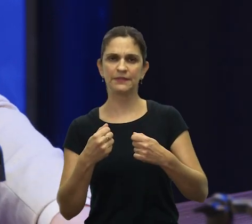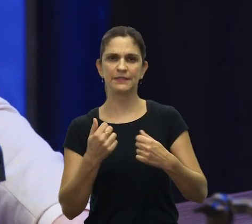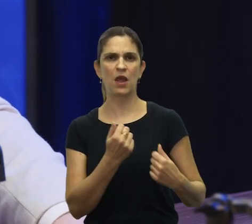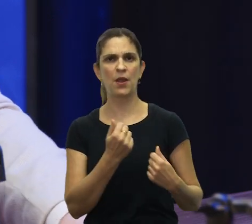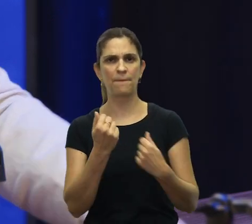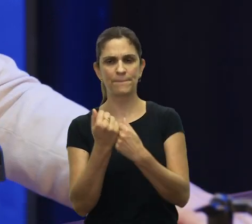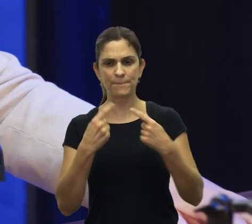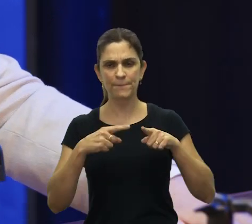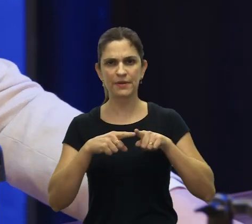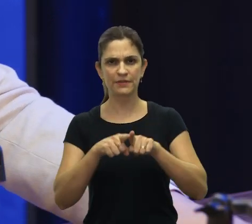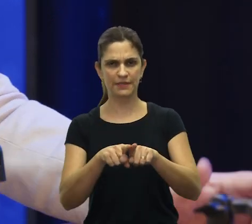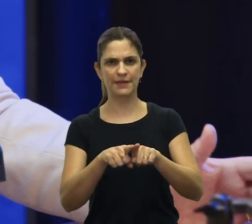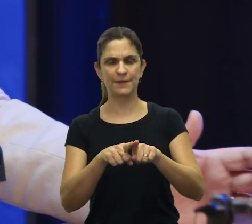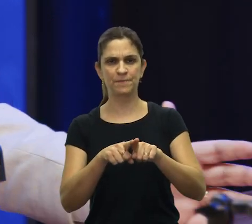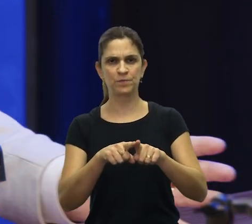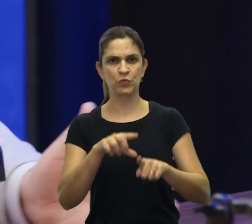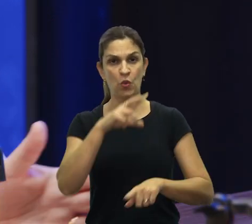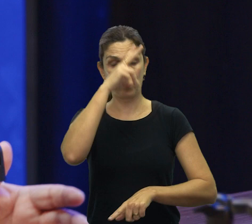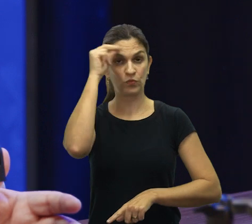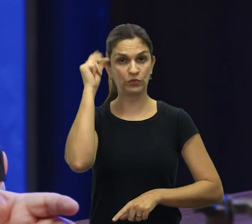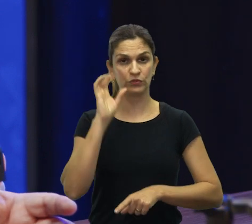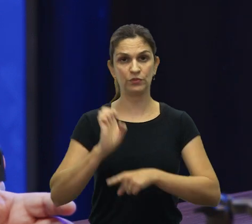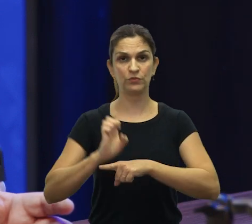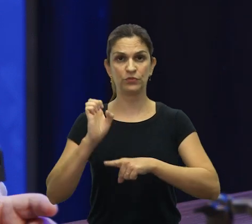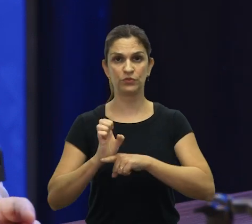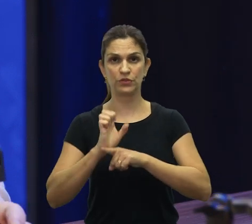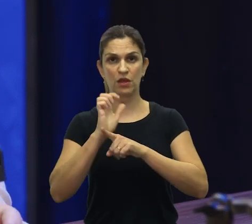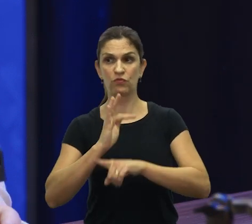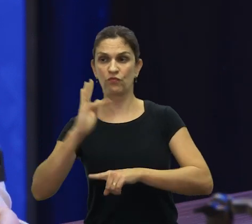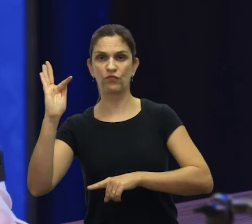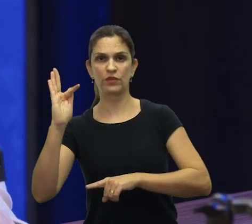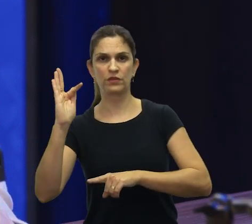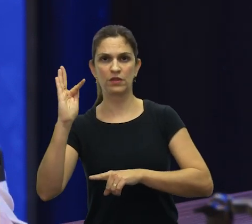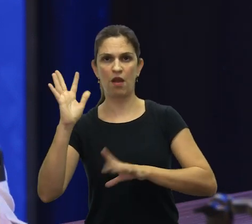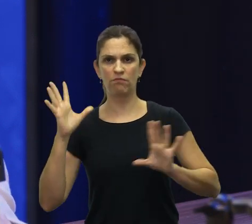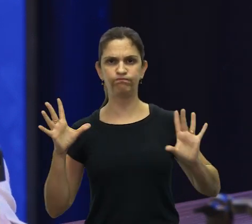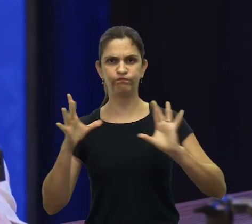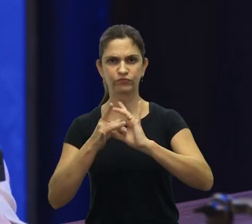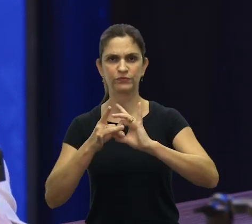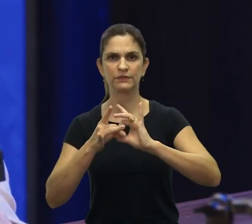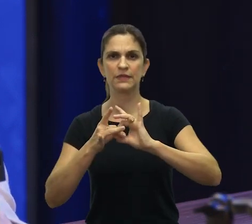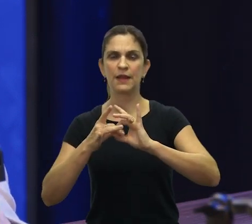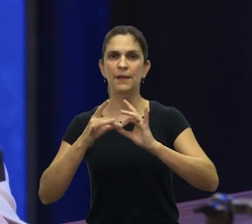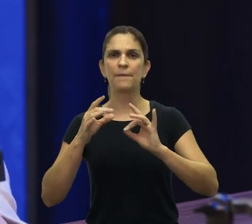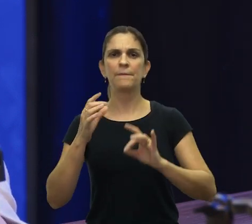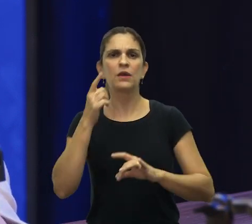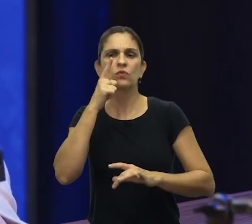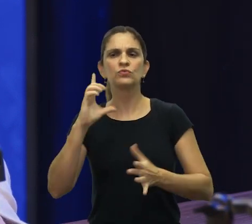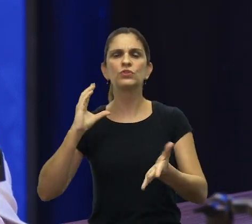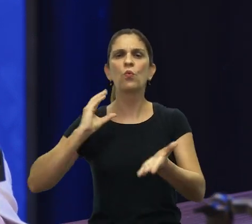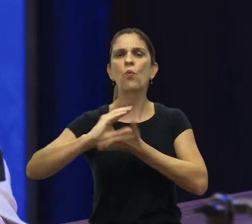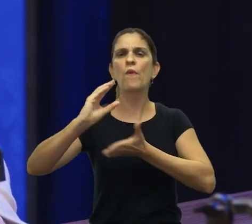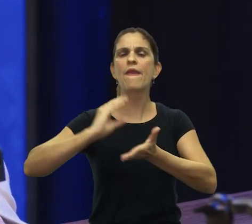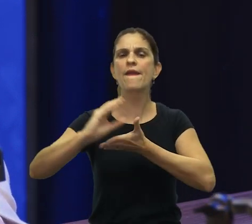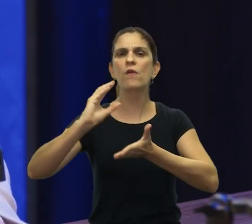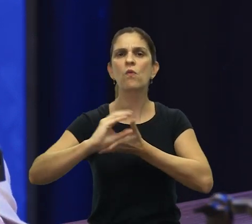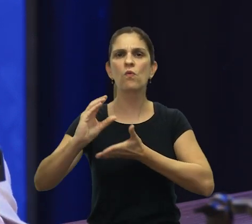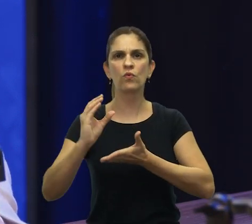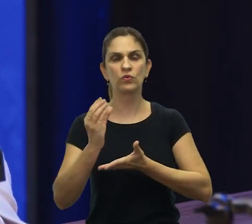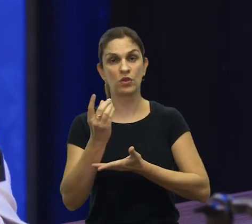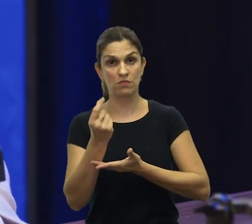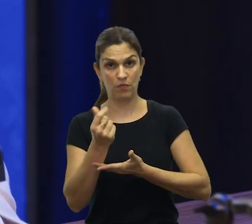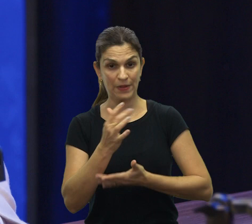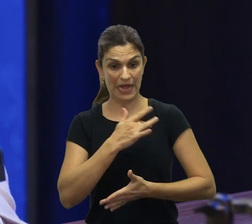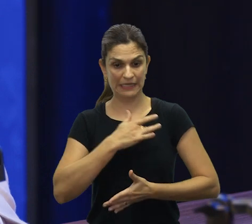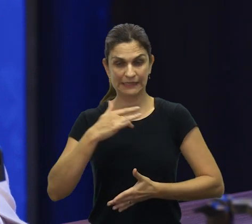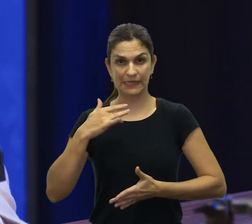do Estado e da União. Então, é um apoio conjunto para que a gente consiga trazer mais recursos, porque a saúde tem um